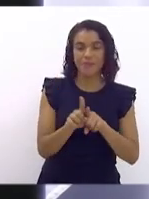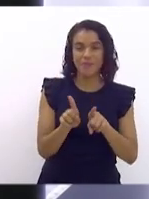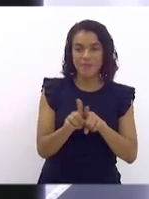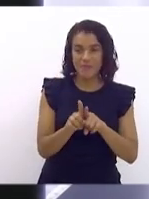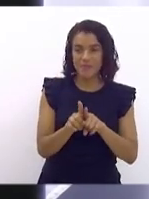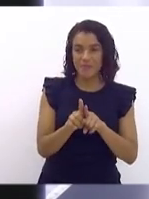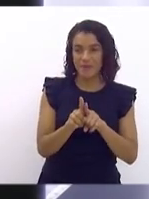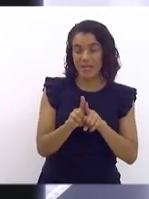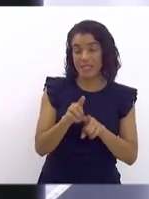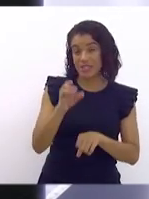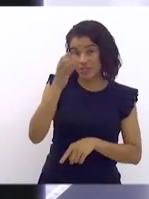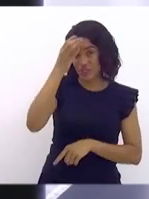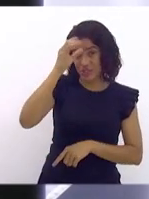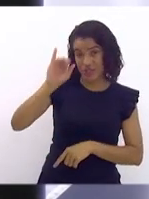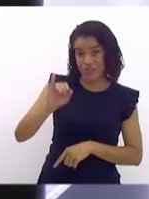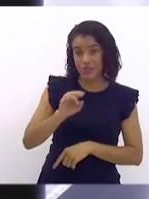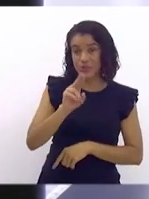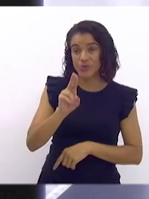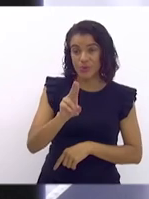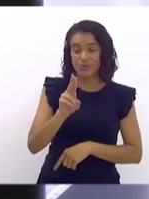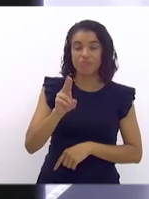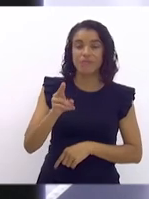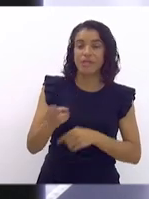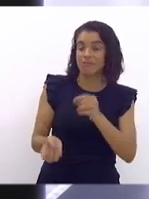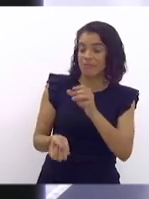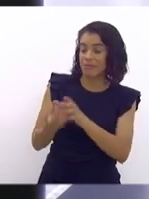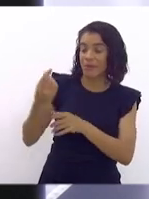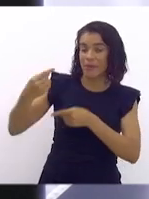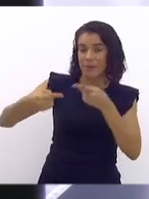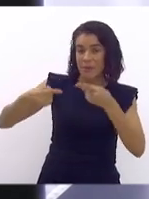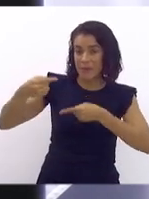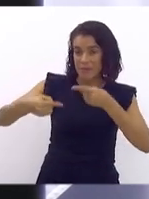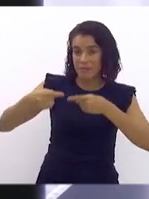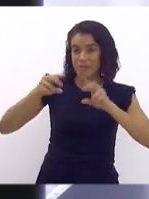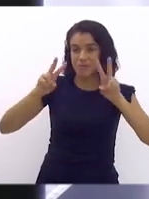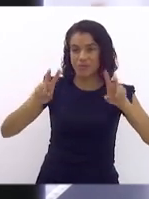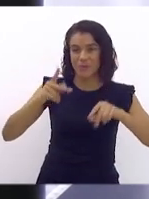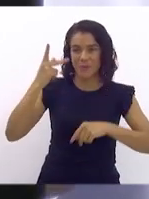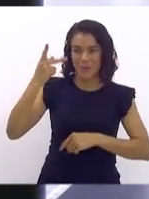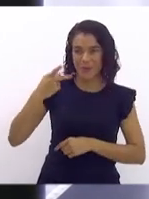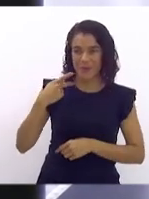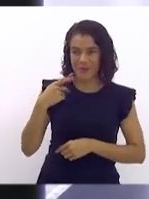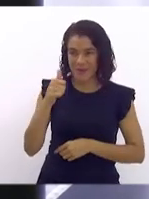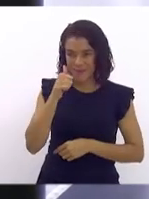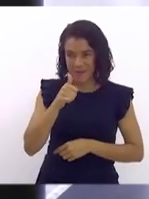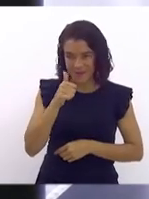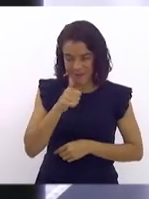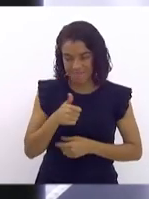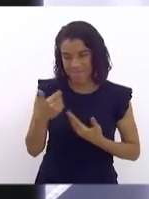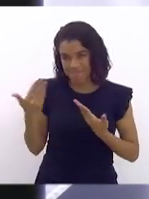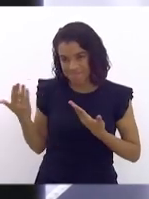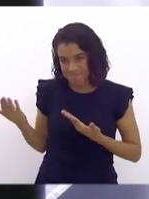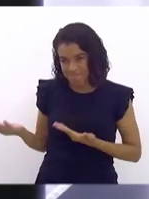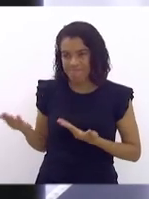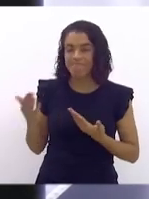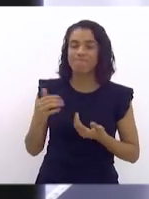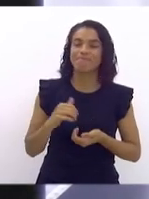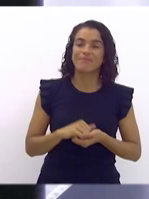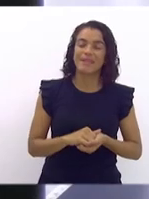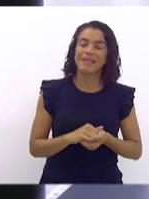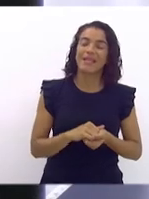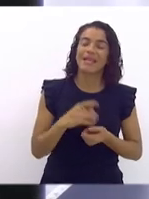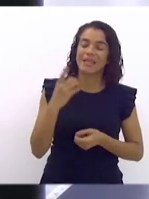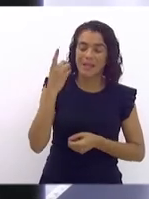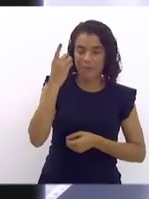Ju foi quem trouxe para essa casa o debate sobre a Procuradoria da Mulher. Então, vou passar para ela fazer as suas considerações, em